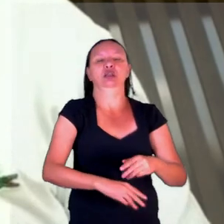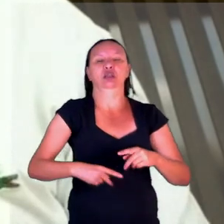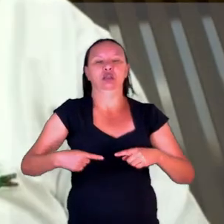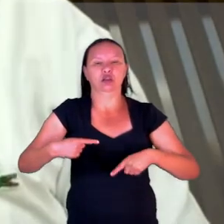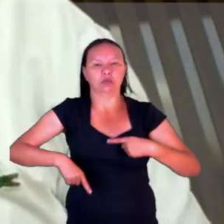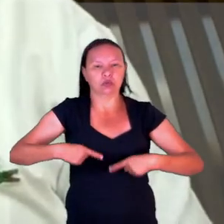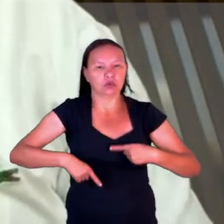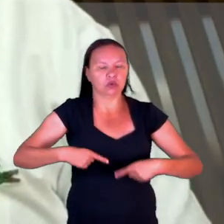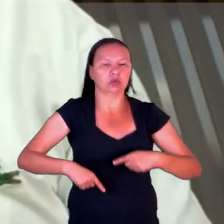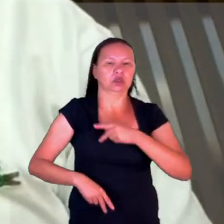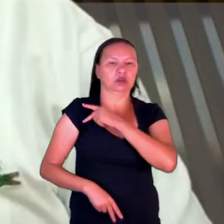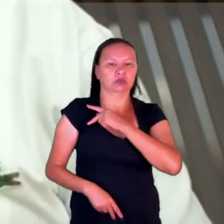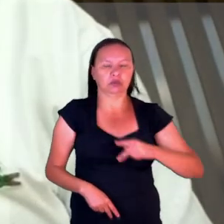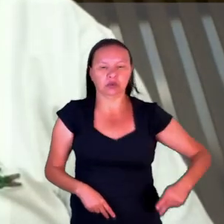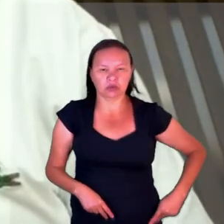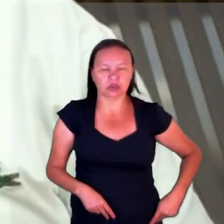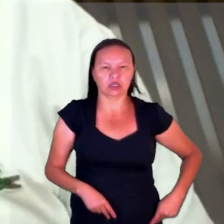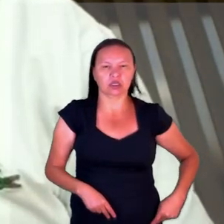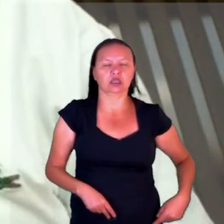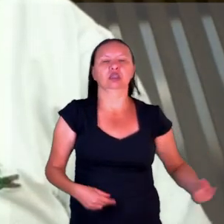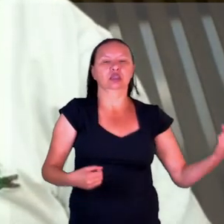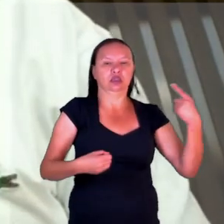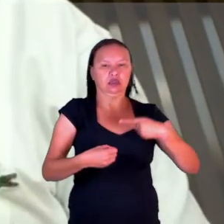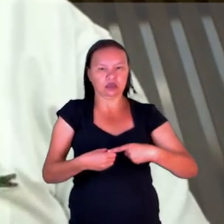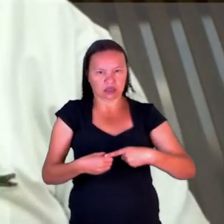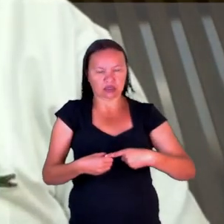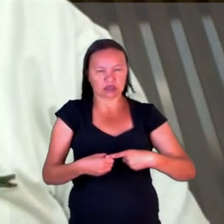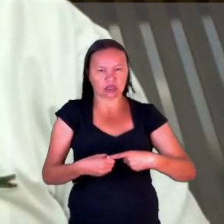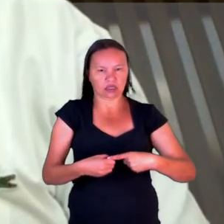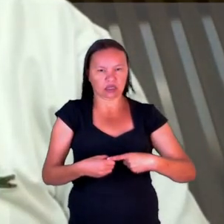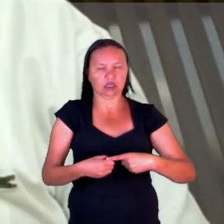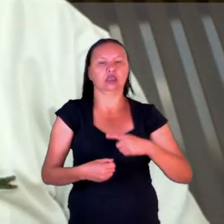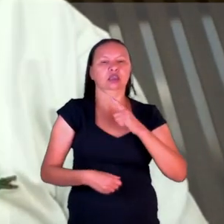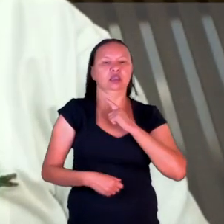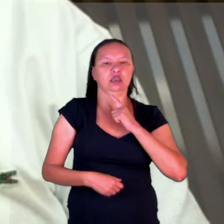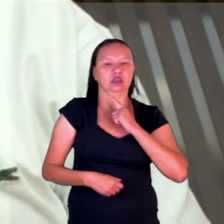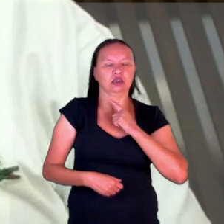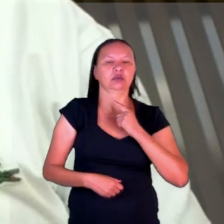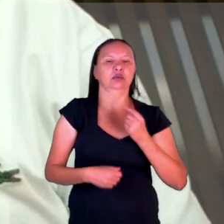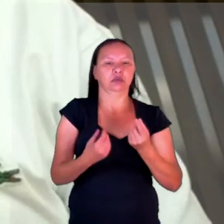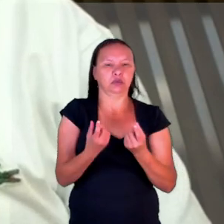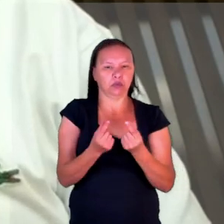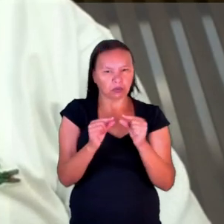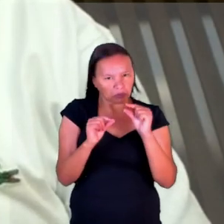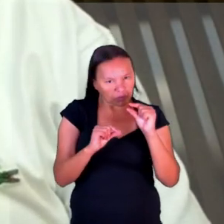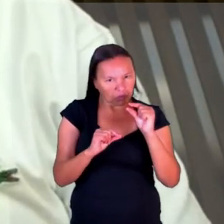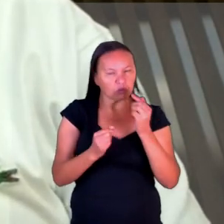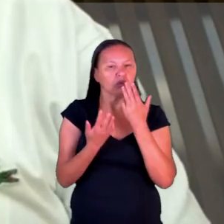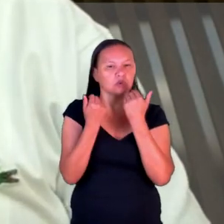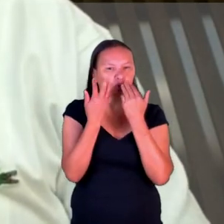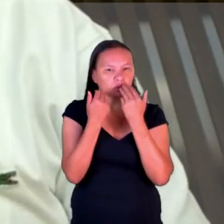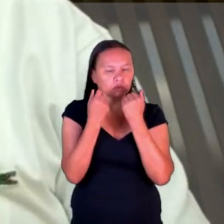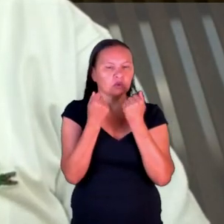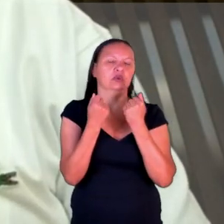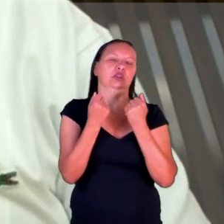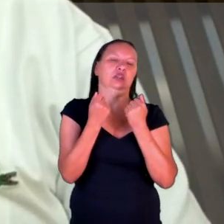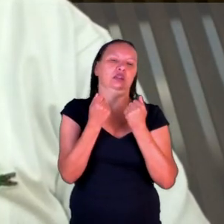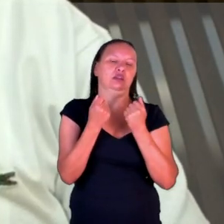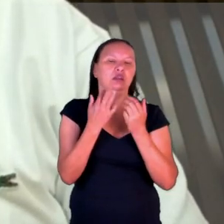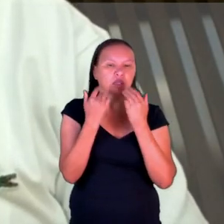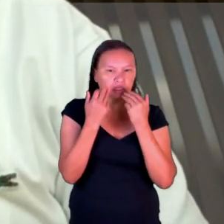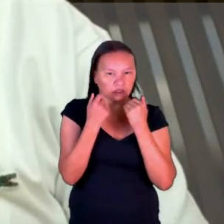né ela recebe pouco alimento né pouca alimentação eh a a grande parte da